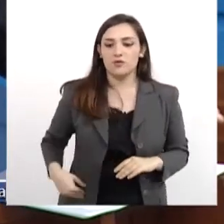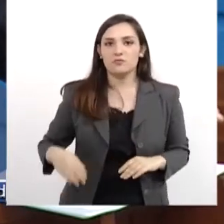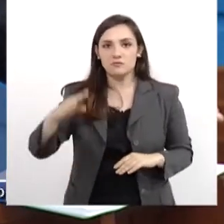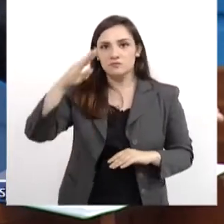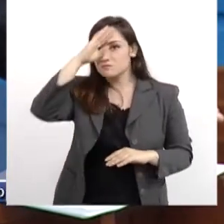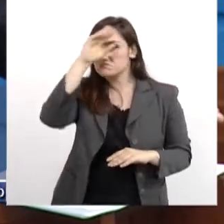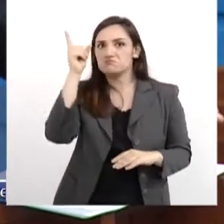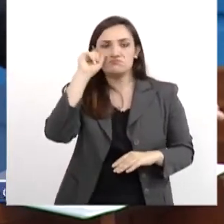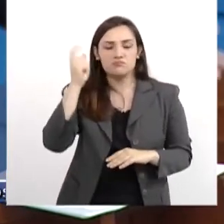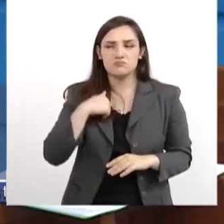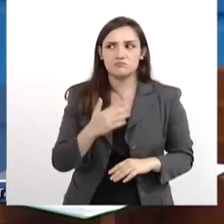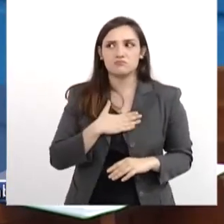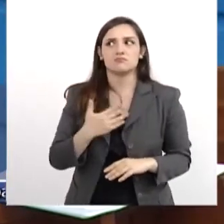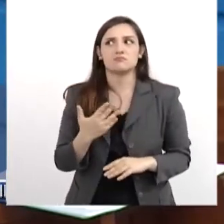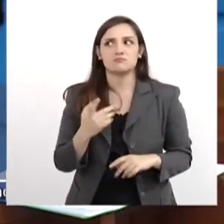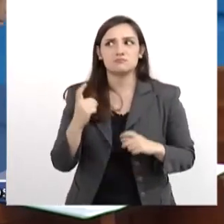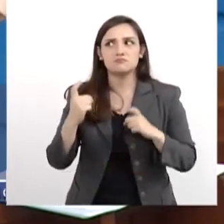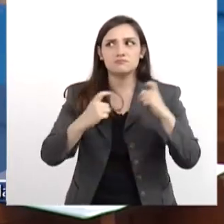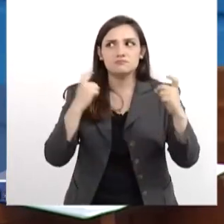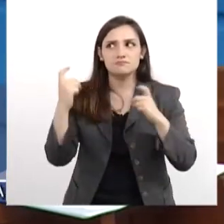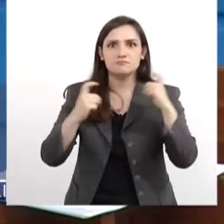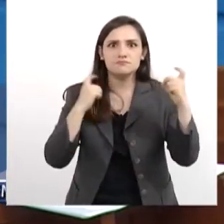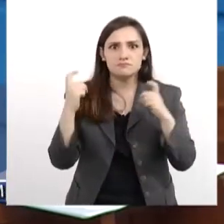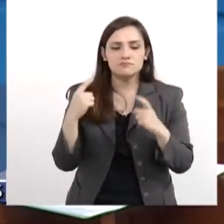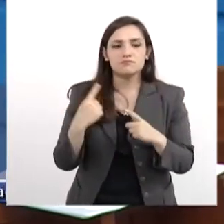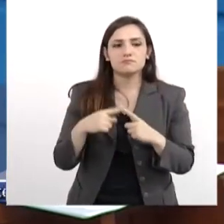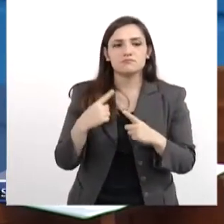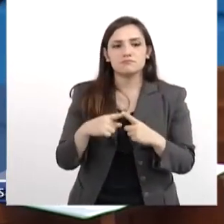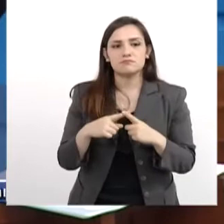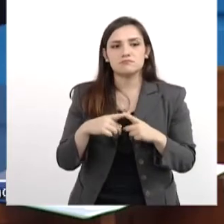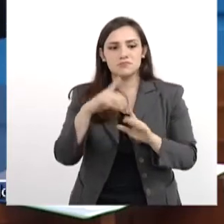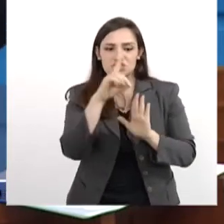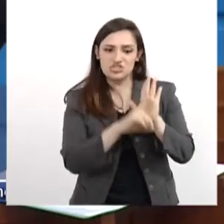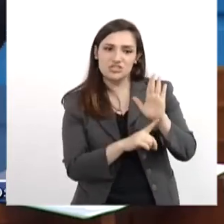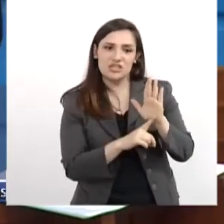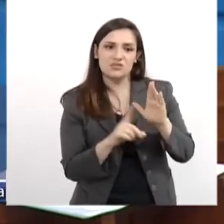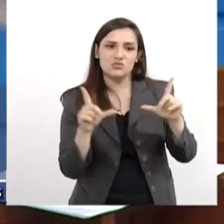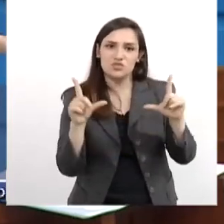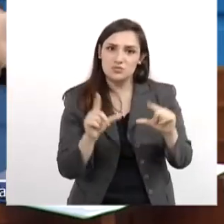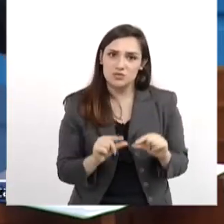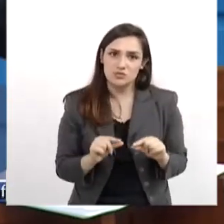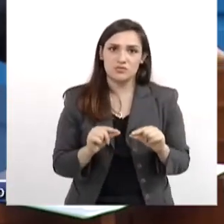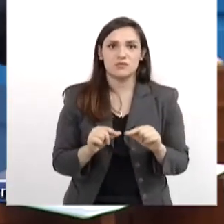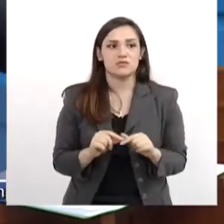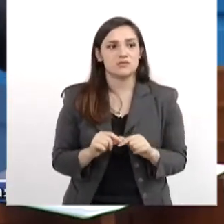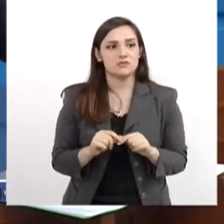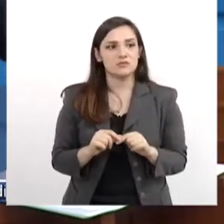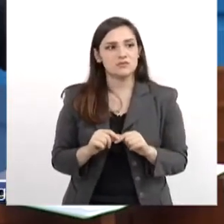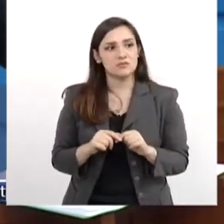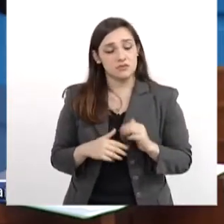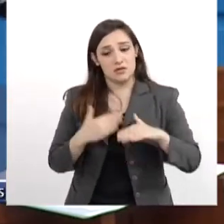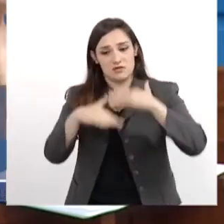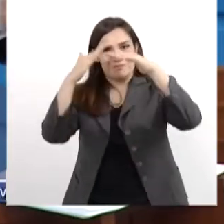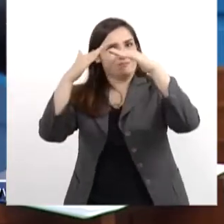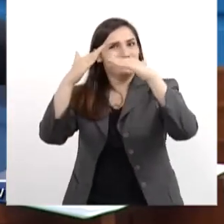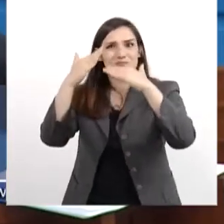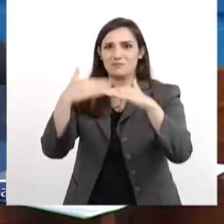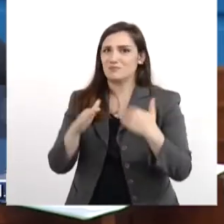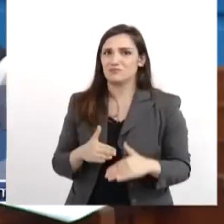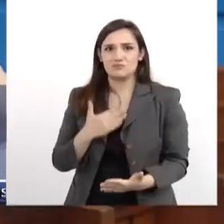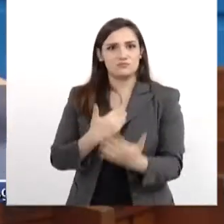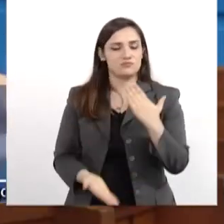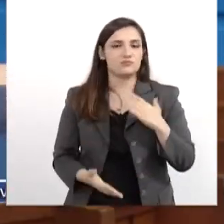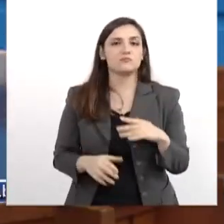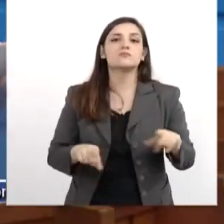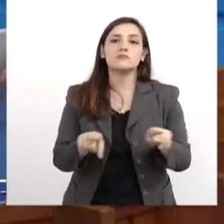nos preocupa, porque vem limitando direitos, vem suprimindo conquistas, e agora tem